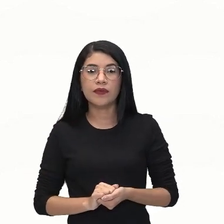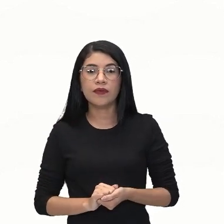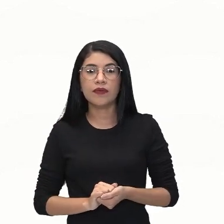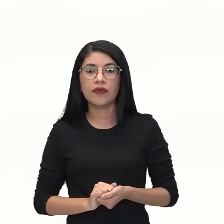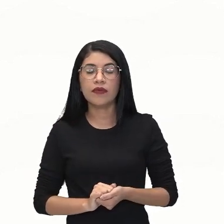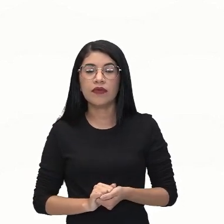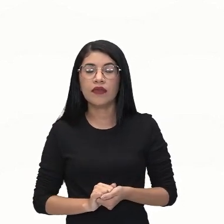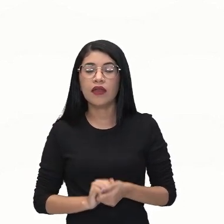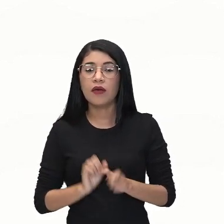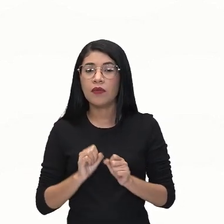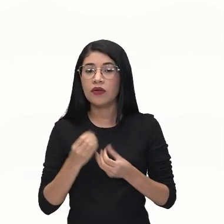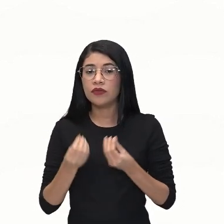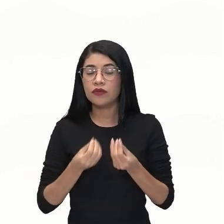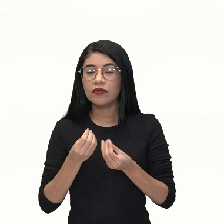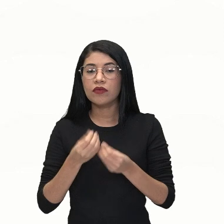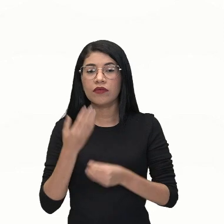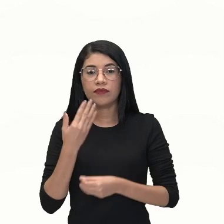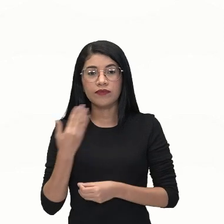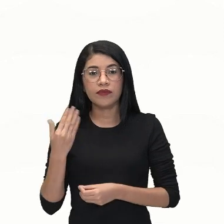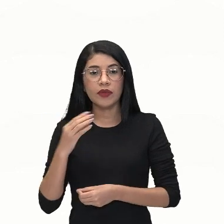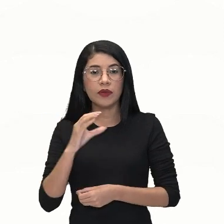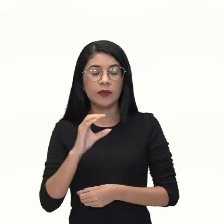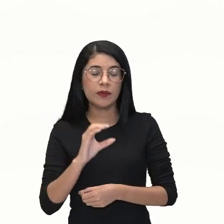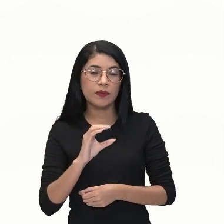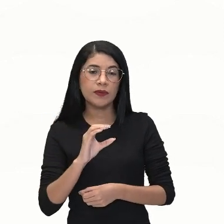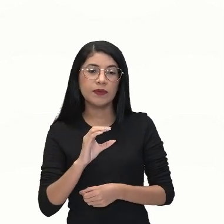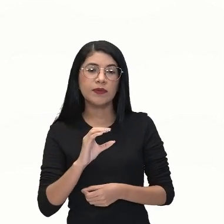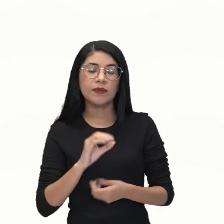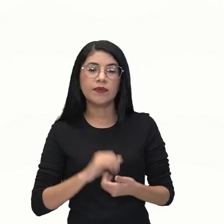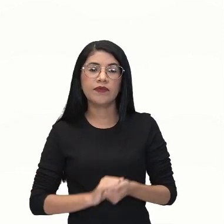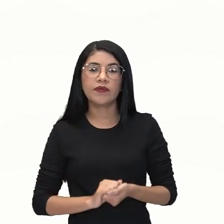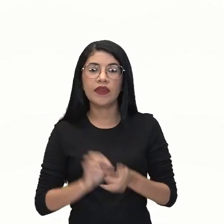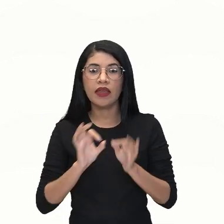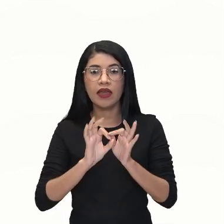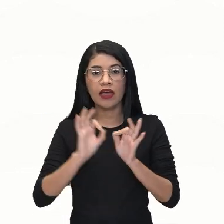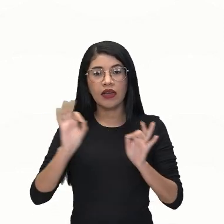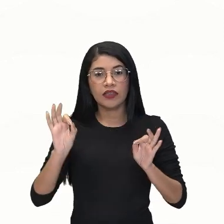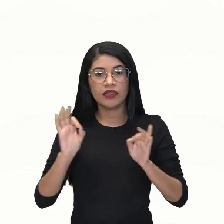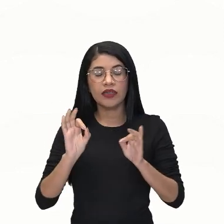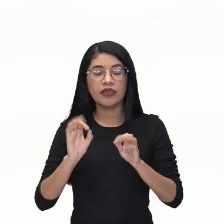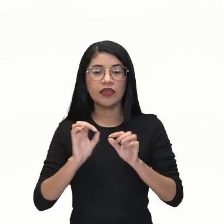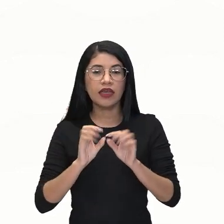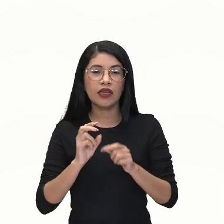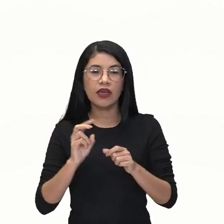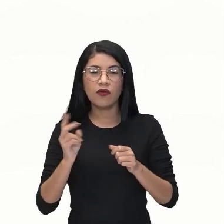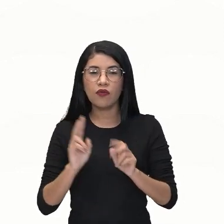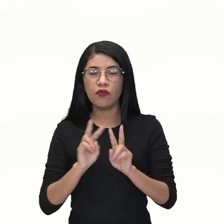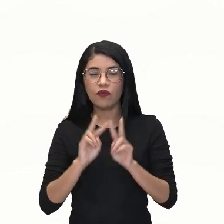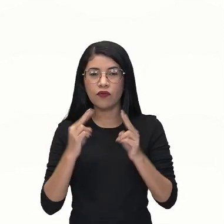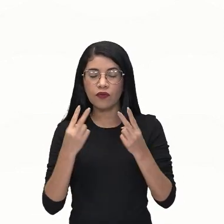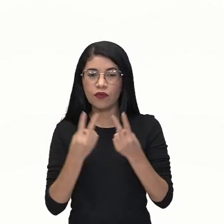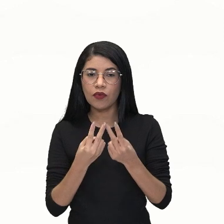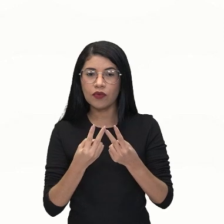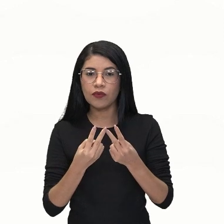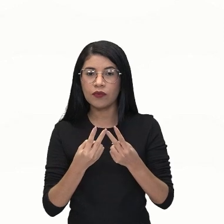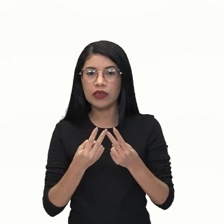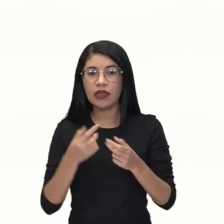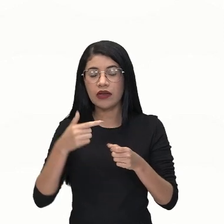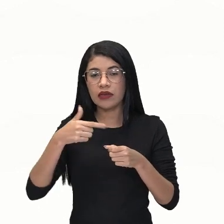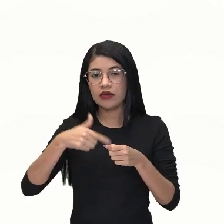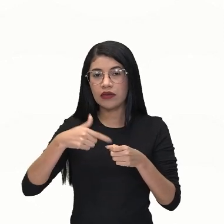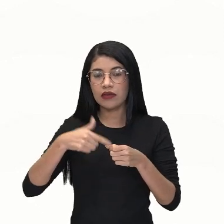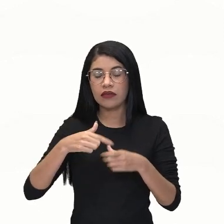escrever consumo como sendo distância sobre o volume, ok? Então, quer dizer